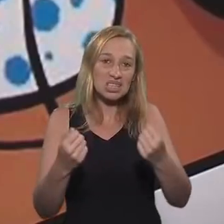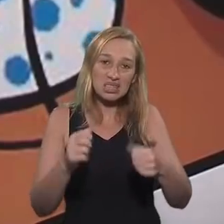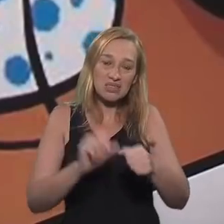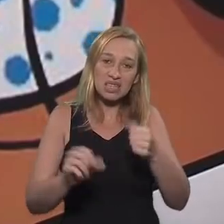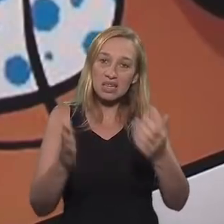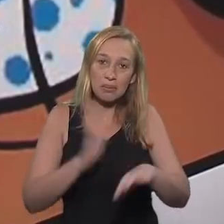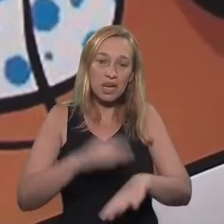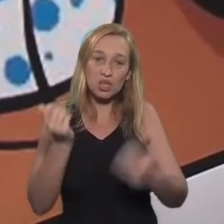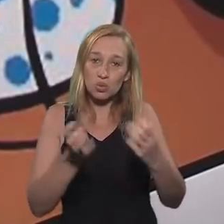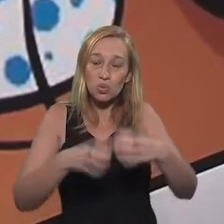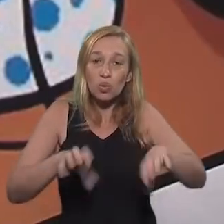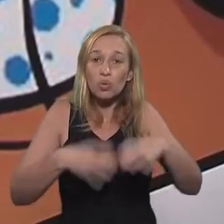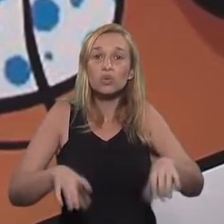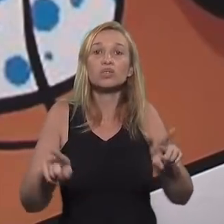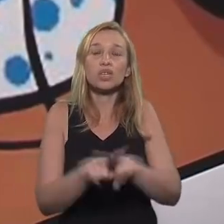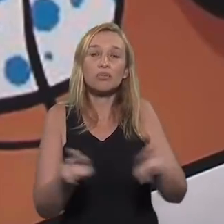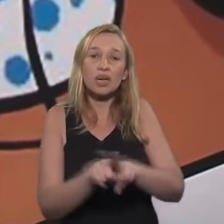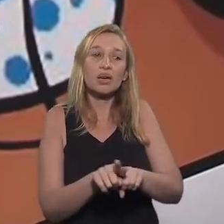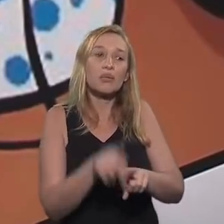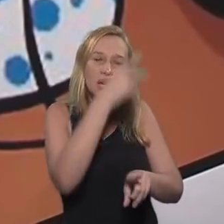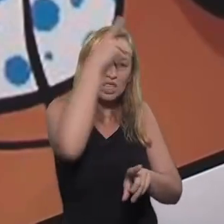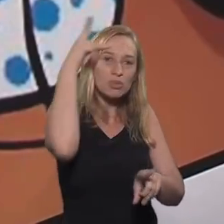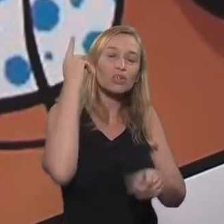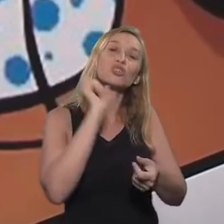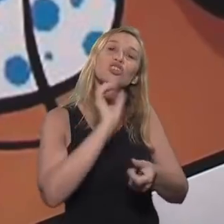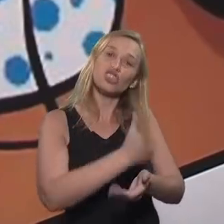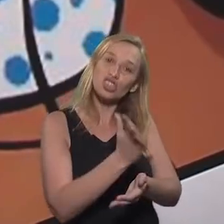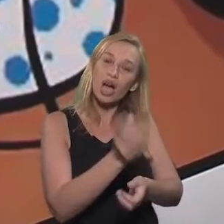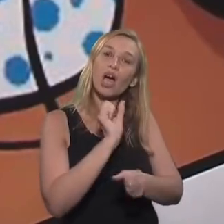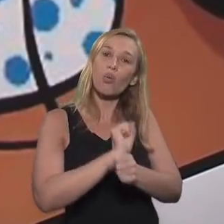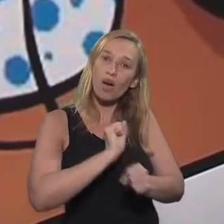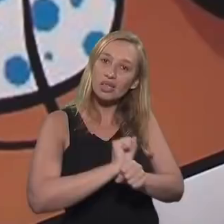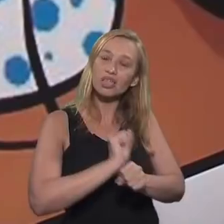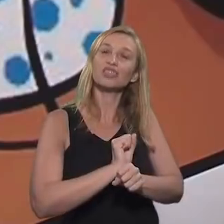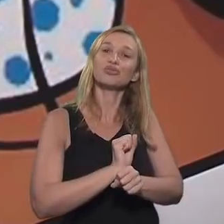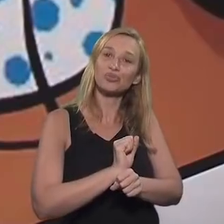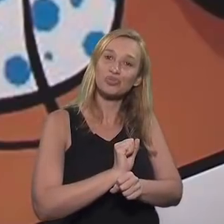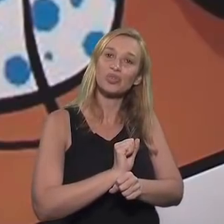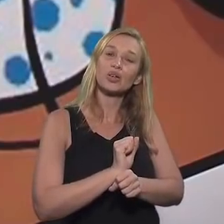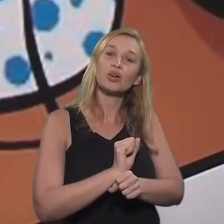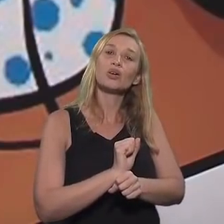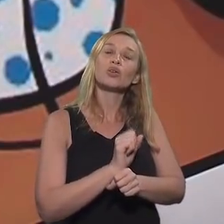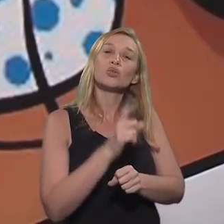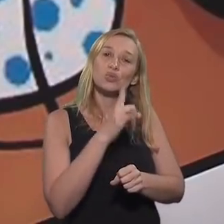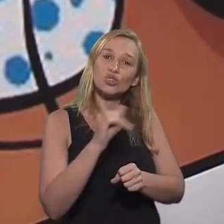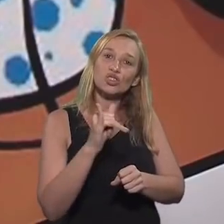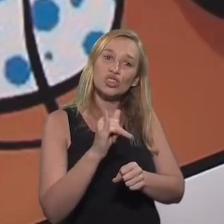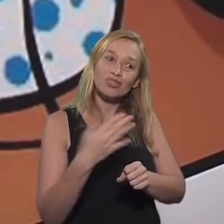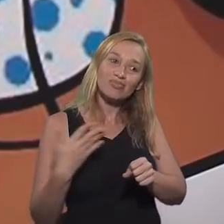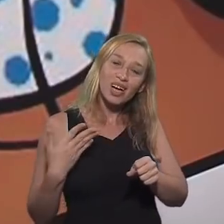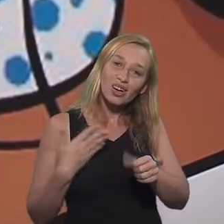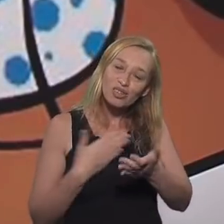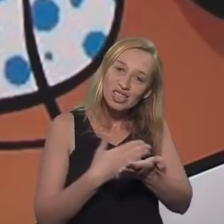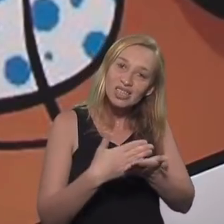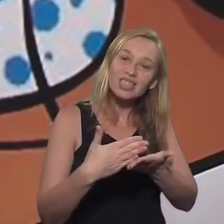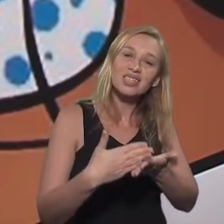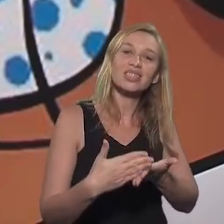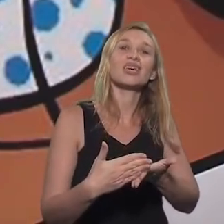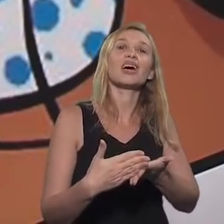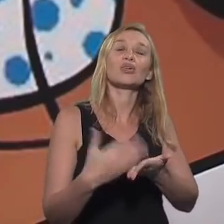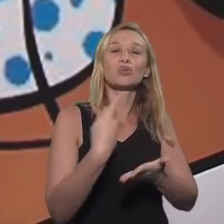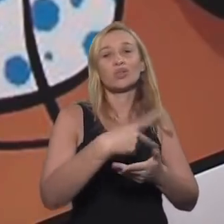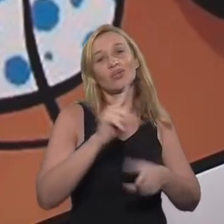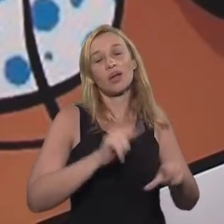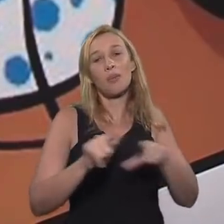né? Como para as excedentes que vão conseguir, né, entrar e tomar o seu lugar,